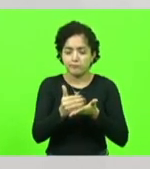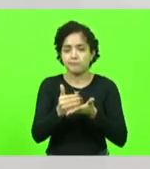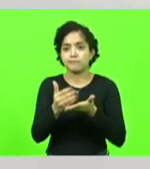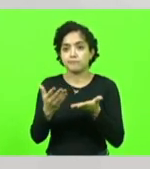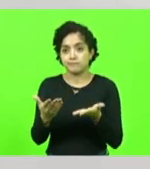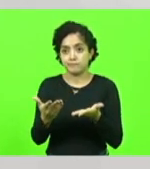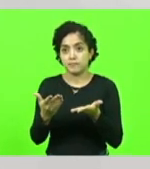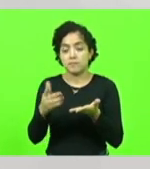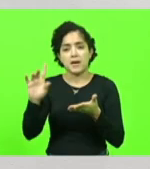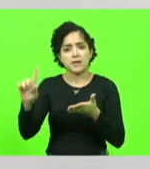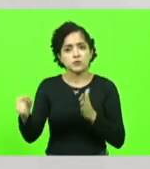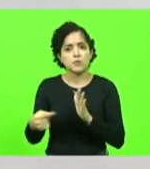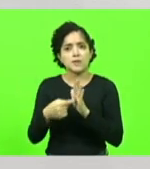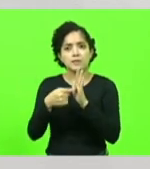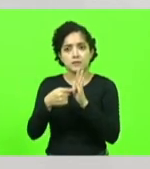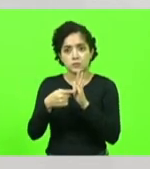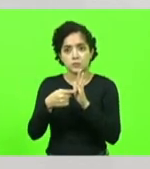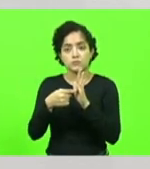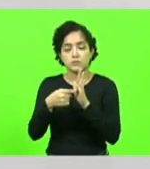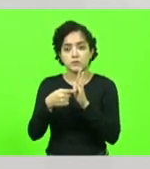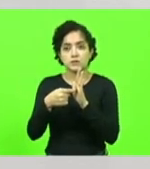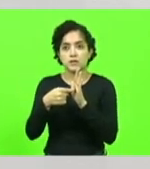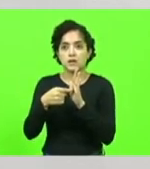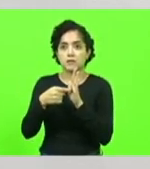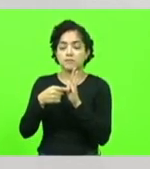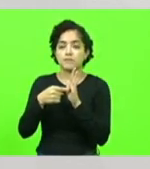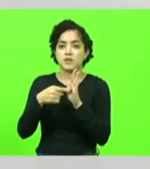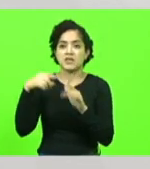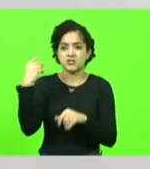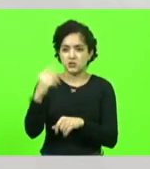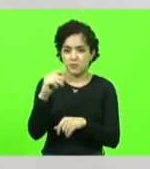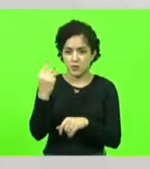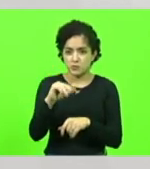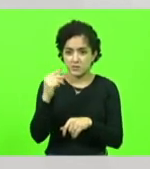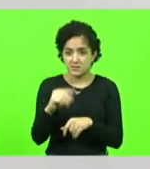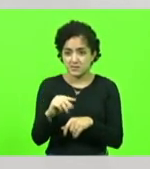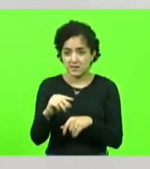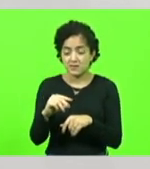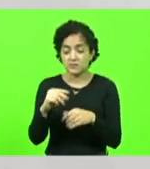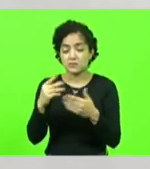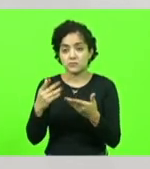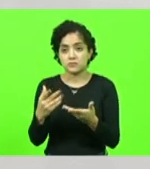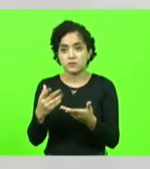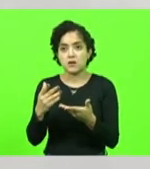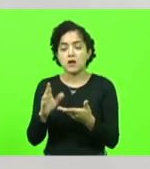uma denúncia de maus tratos, essa ação ocorreu